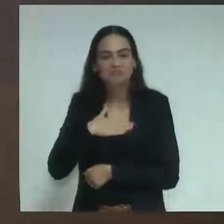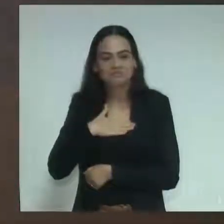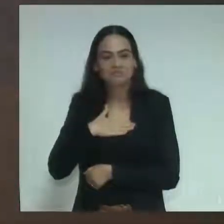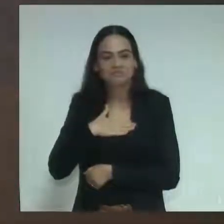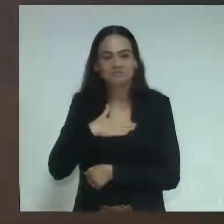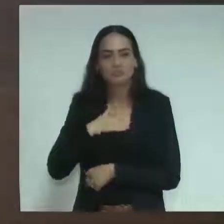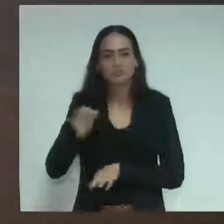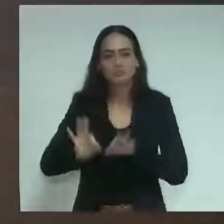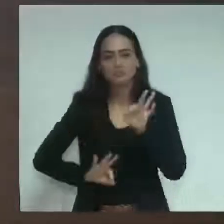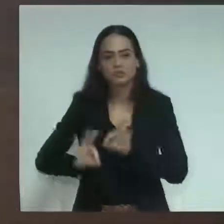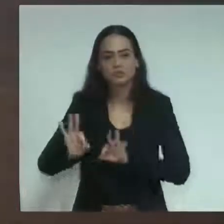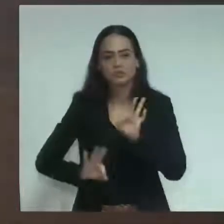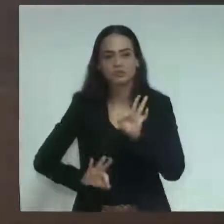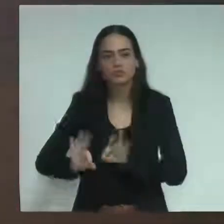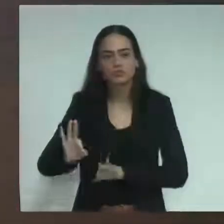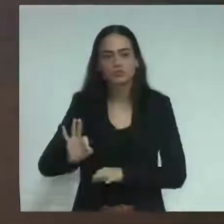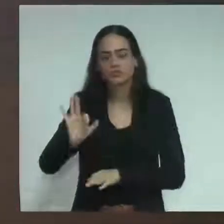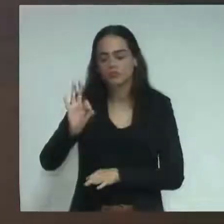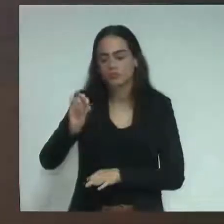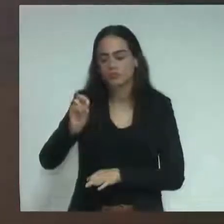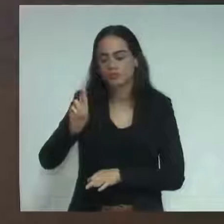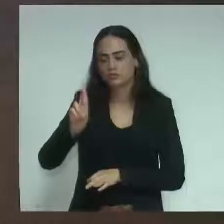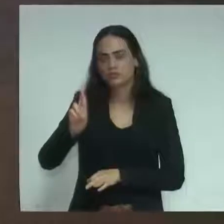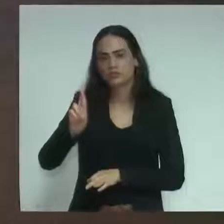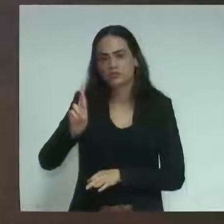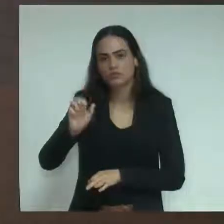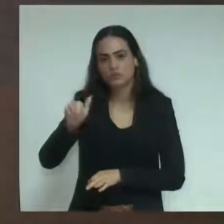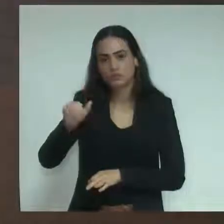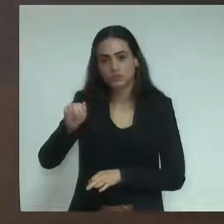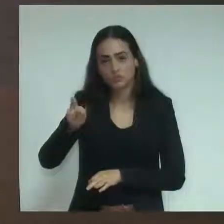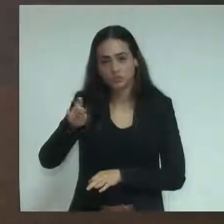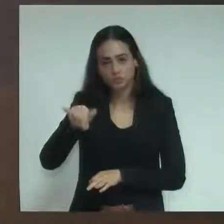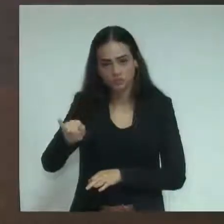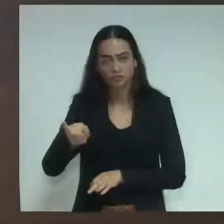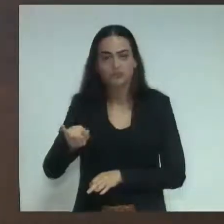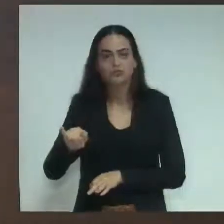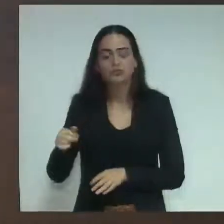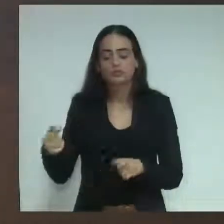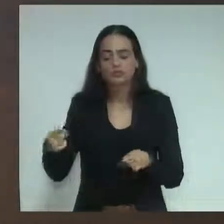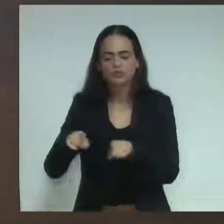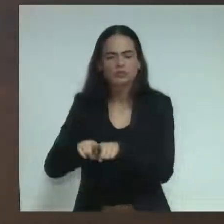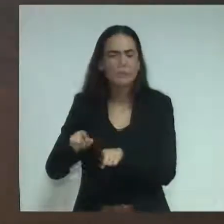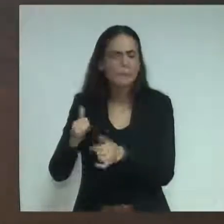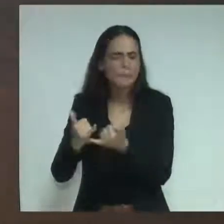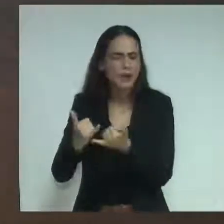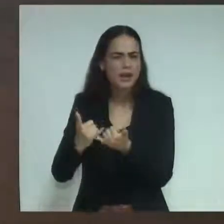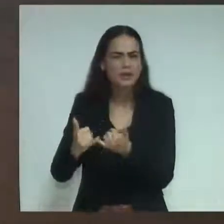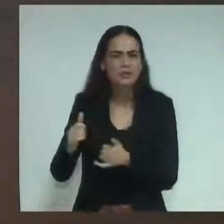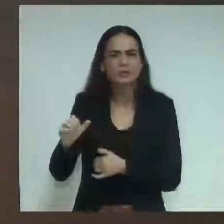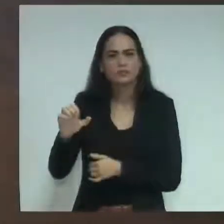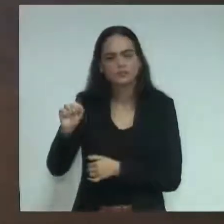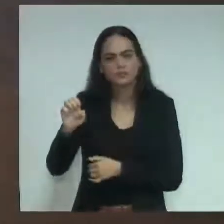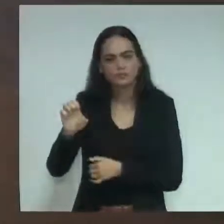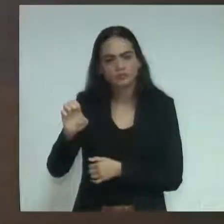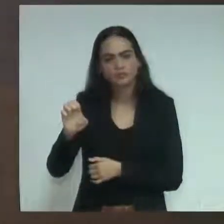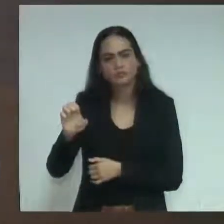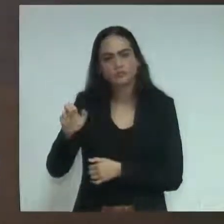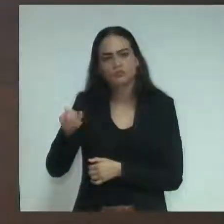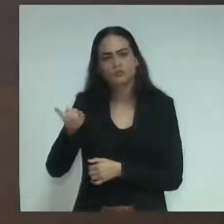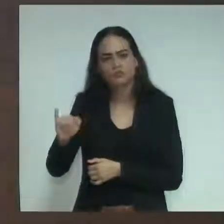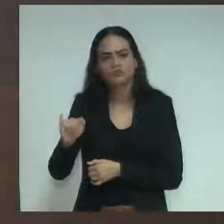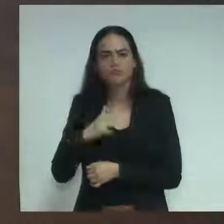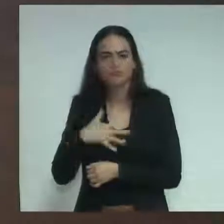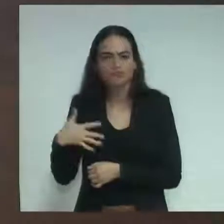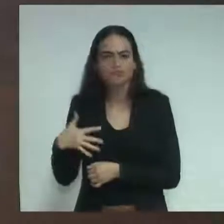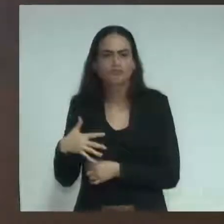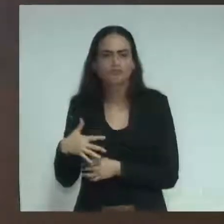Projeto Formare. O Projeto Formare, ele é uma parceria com, se não me falha a memória, o Senai, né? E ele traz para dentro das